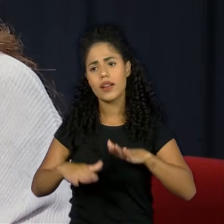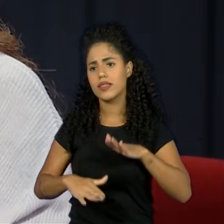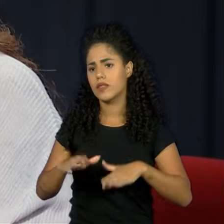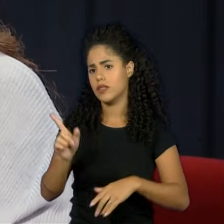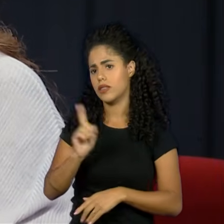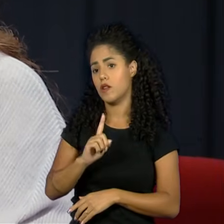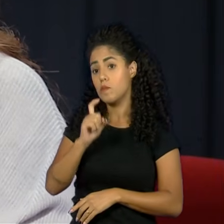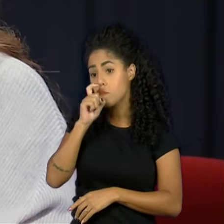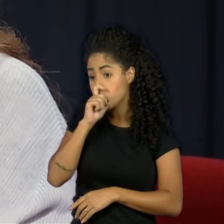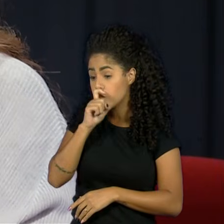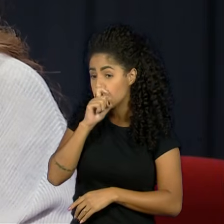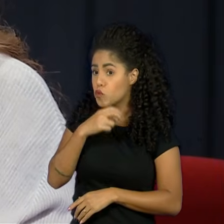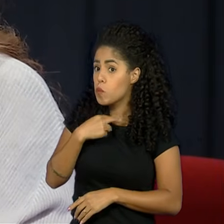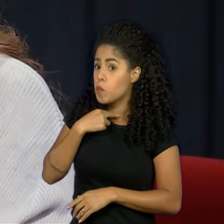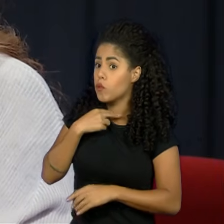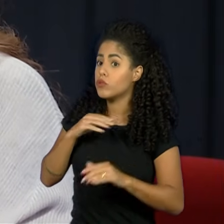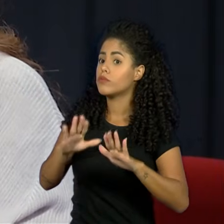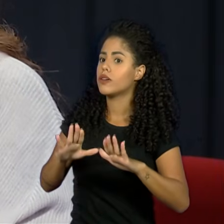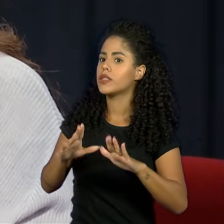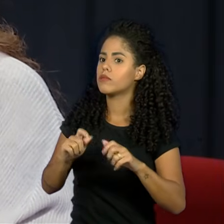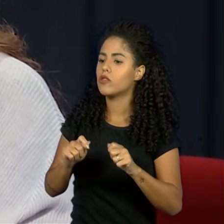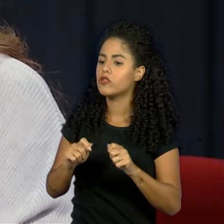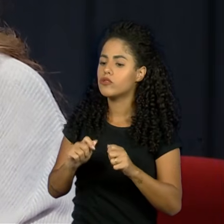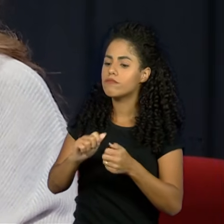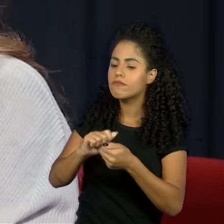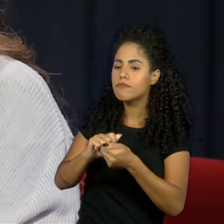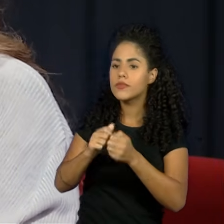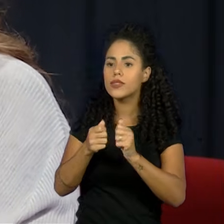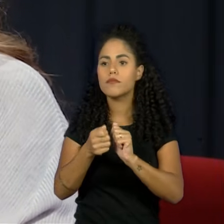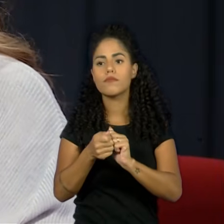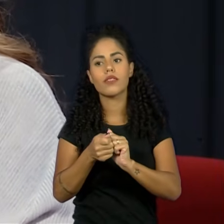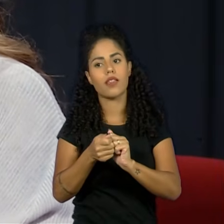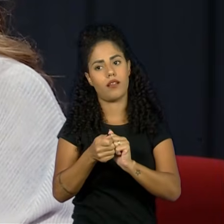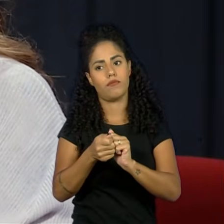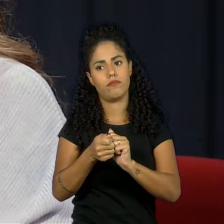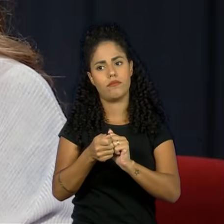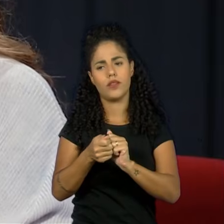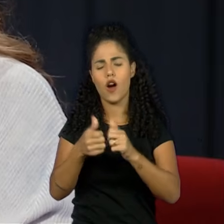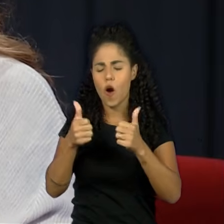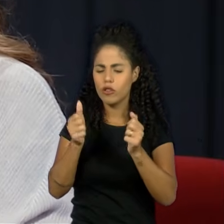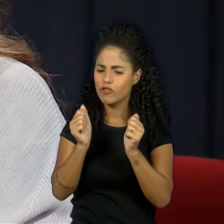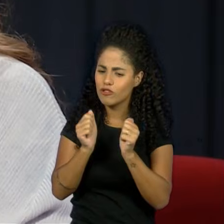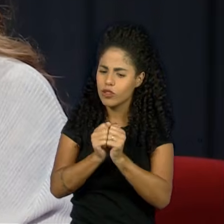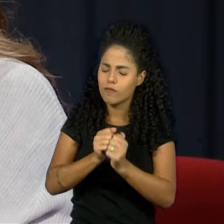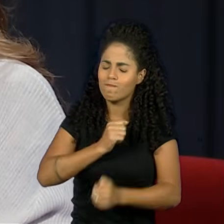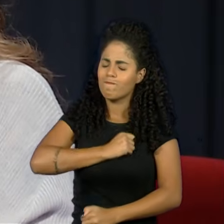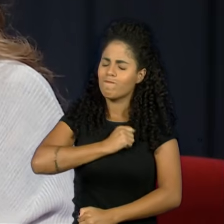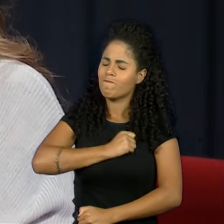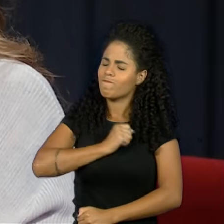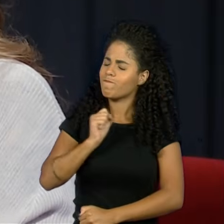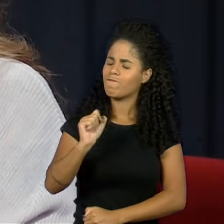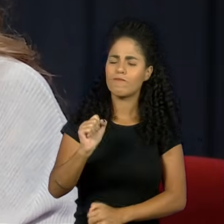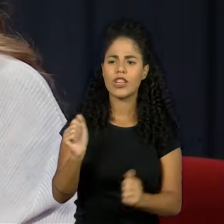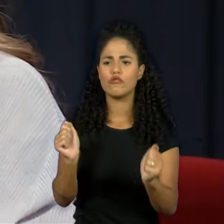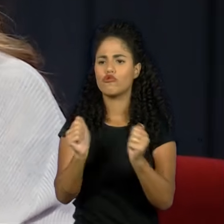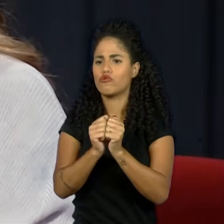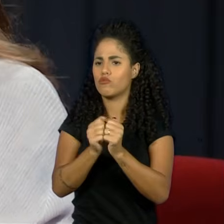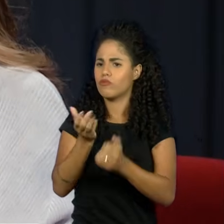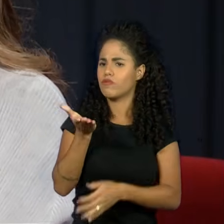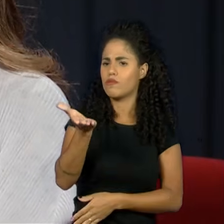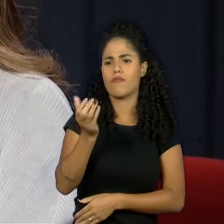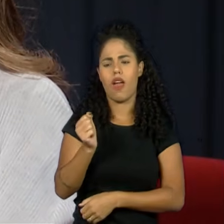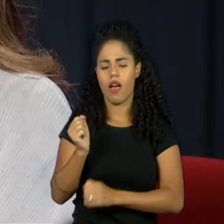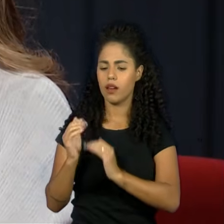mentir. O que a gente pode fazer nesse momento? A gente está junto. Nós vamos ter, os próximos passos são, você